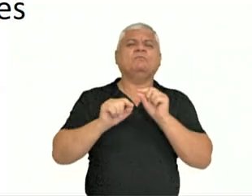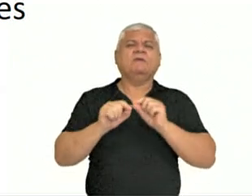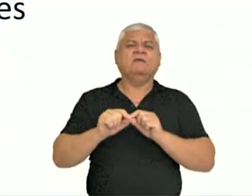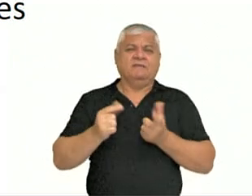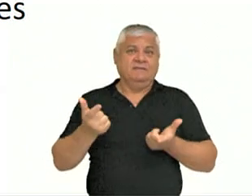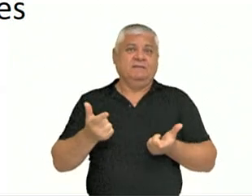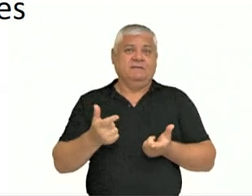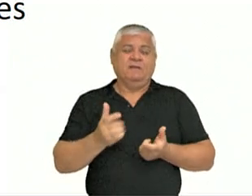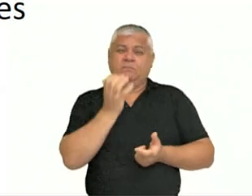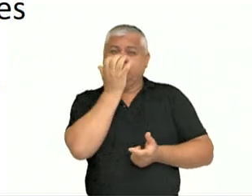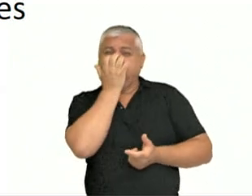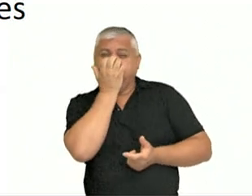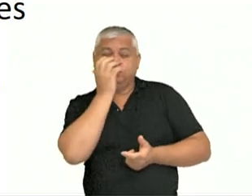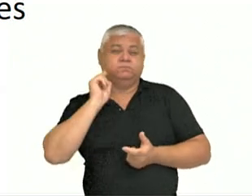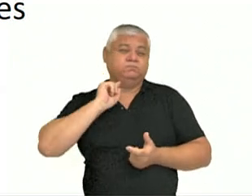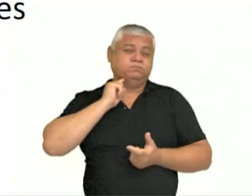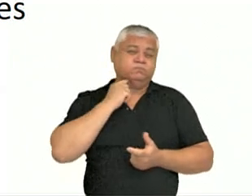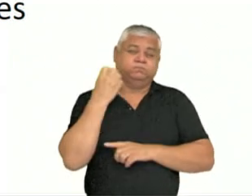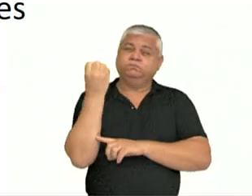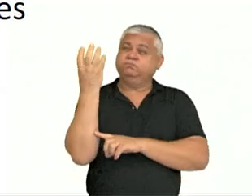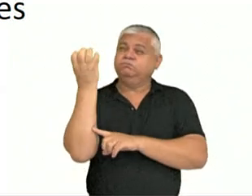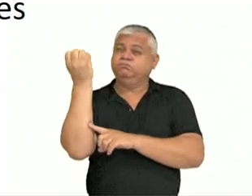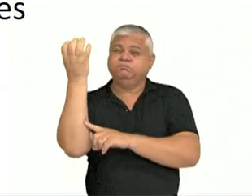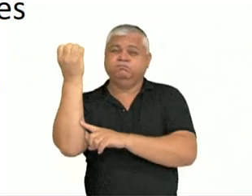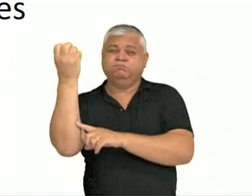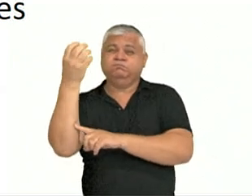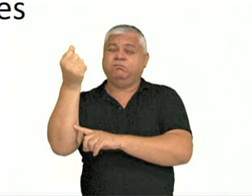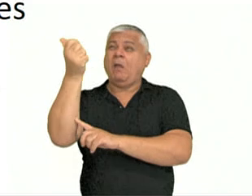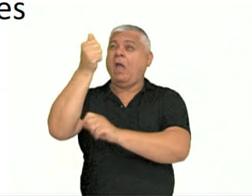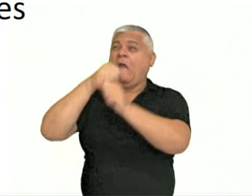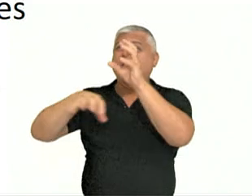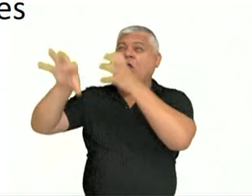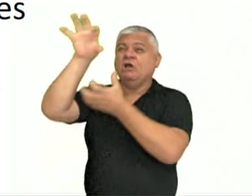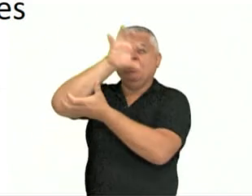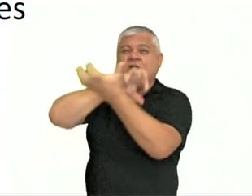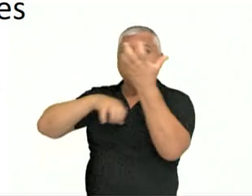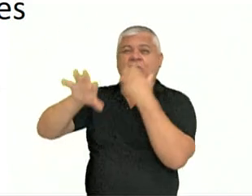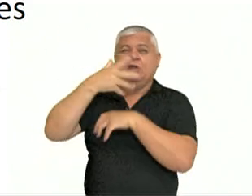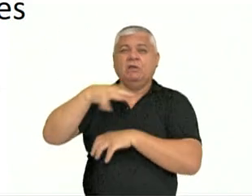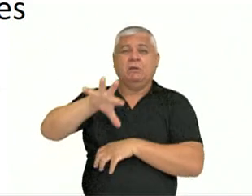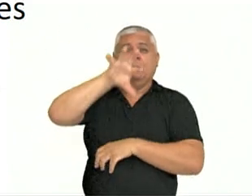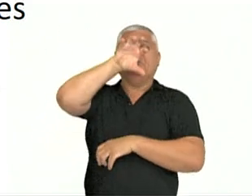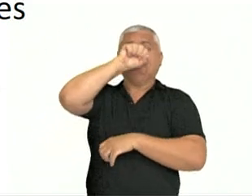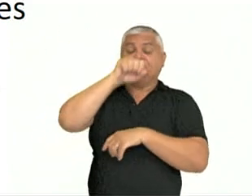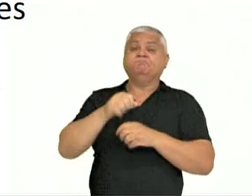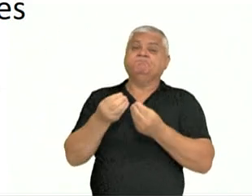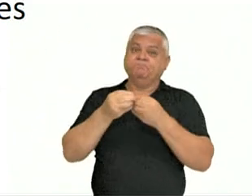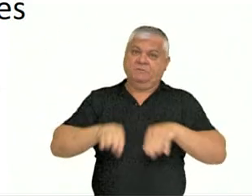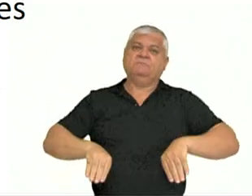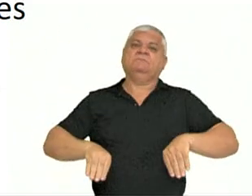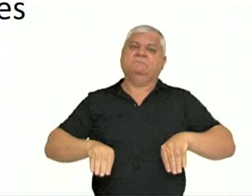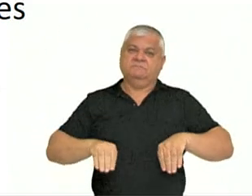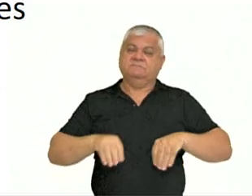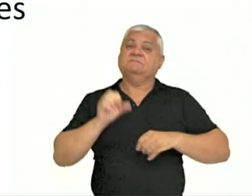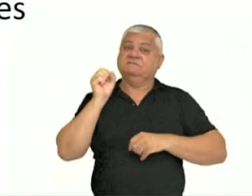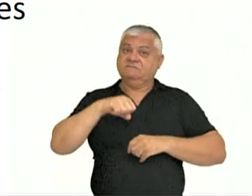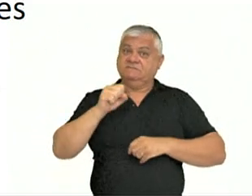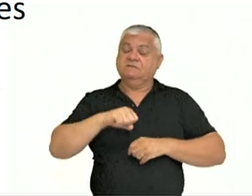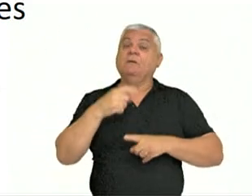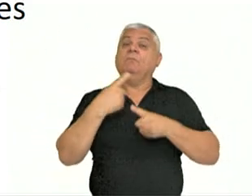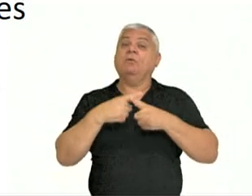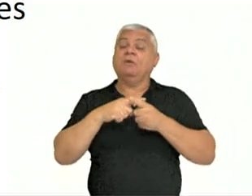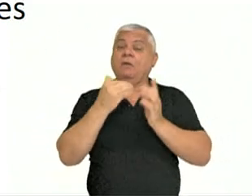nós sabemos que a poluição atmosférica é prejudicial para o sistema respiratório, que contribui